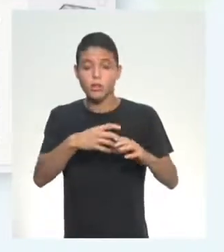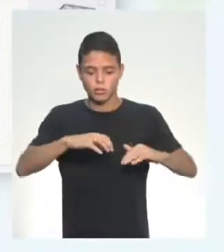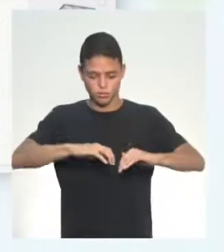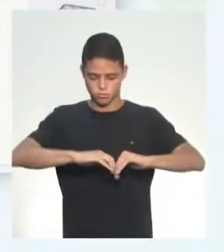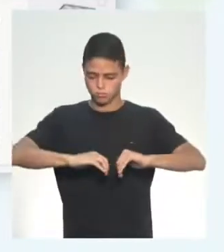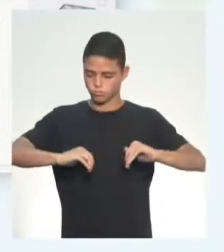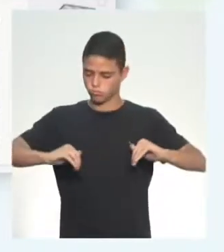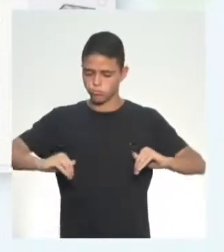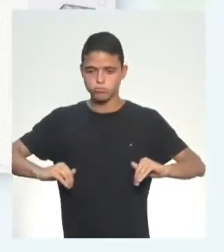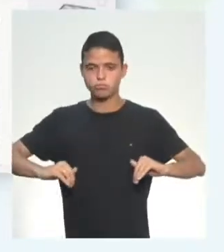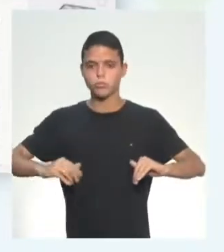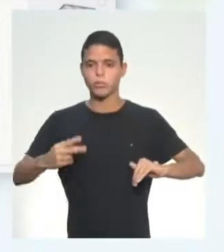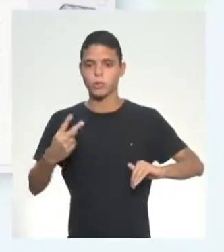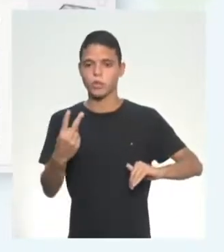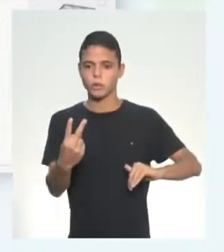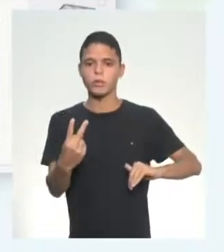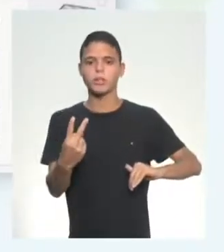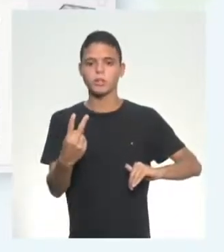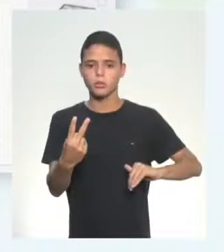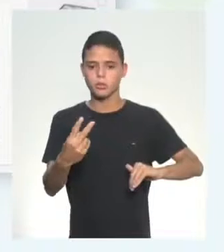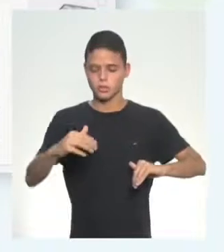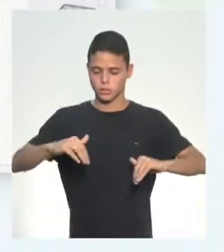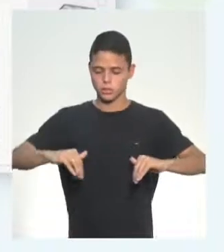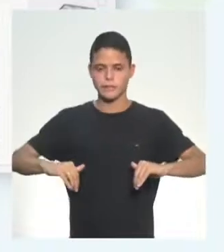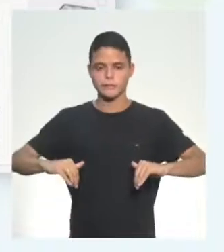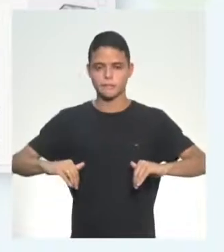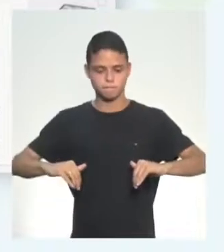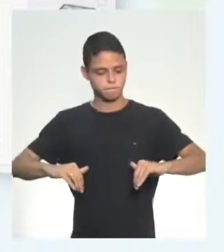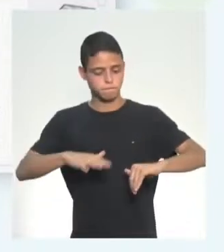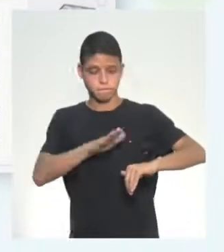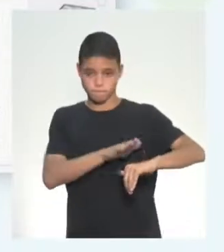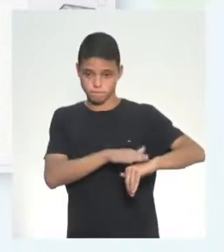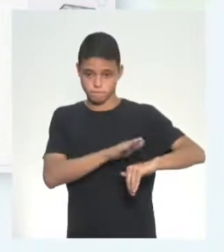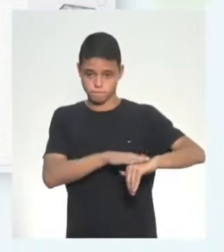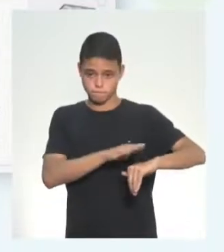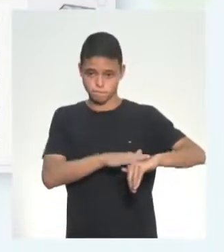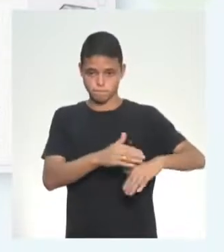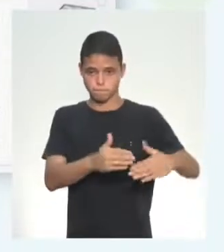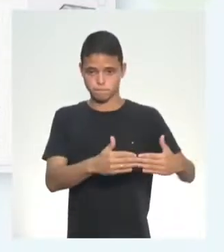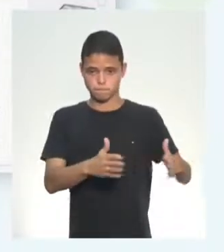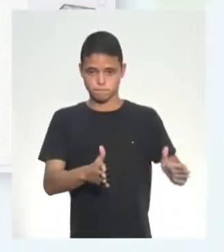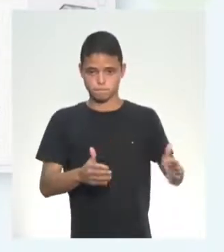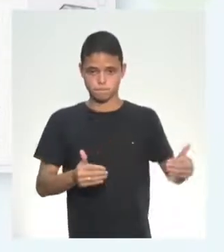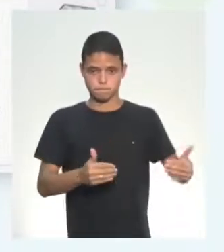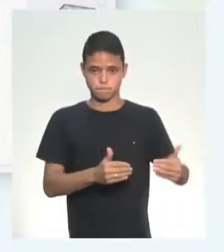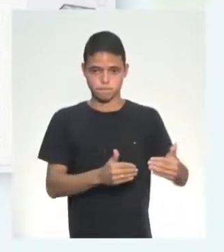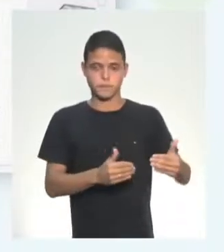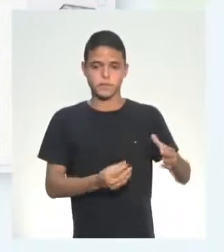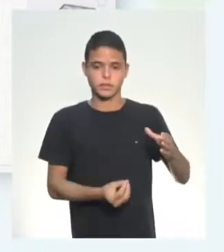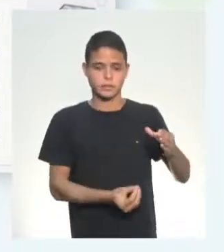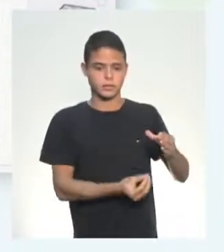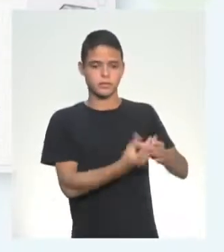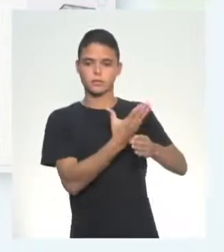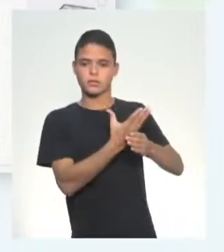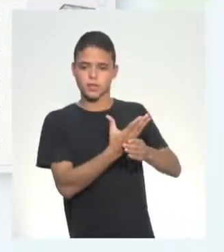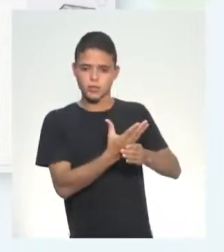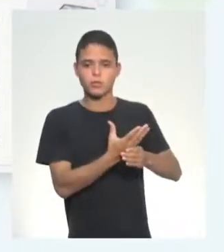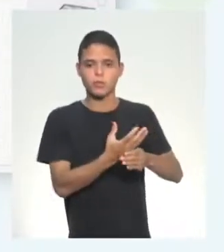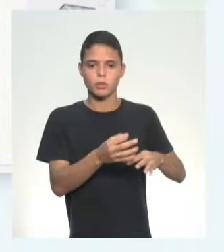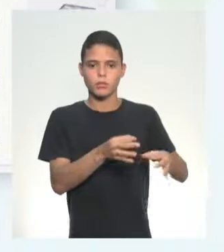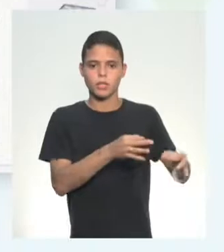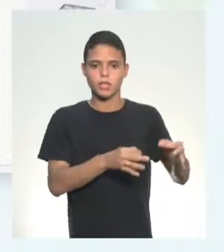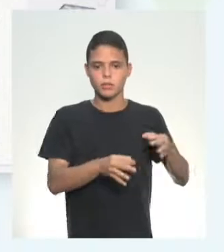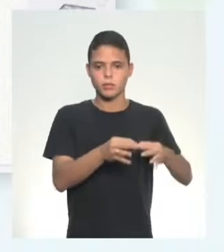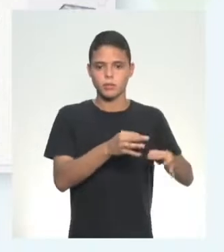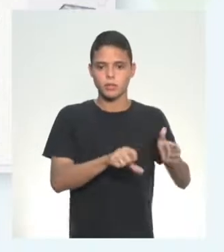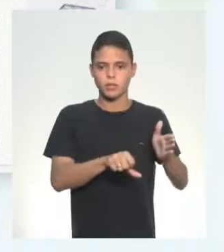primeira, e essa segunda caixa vai me ajudar a transformar, modelar a primeira caixa. Como